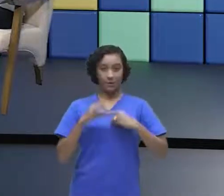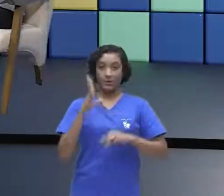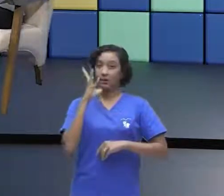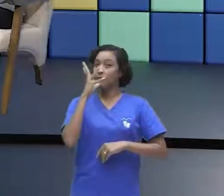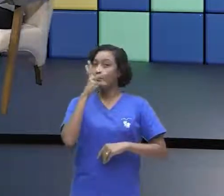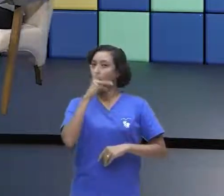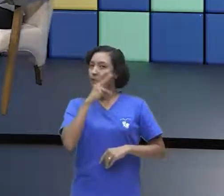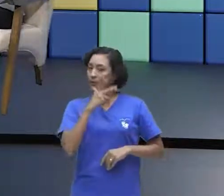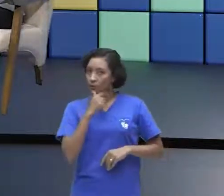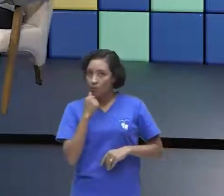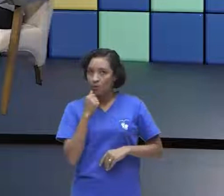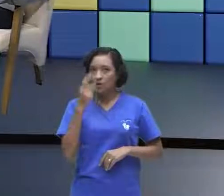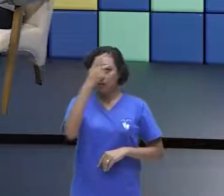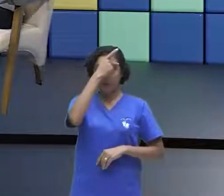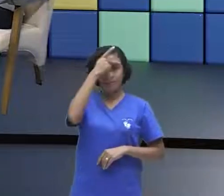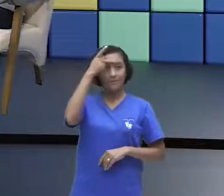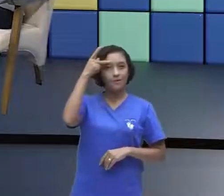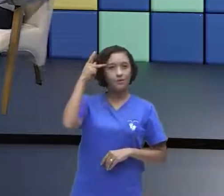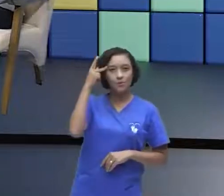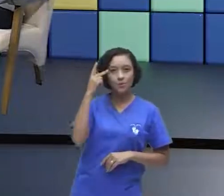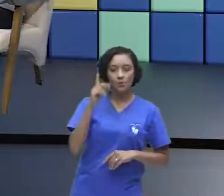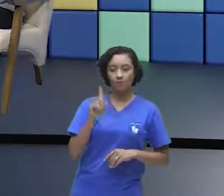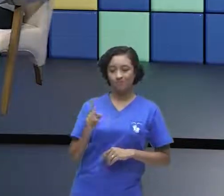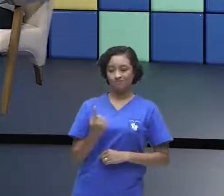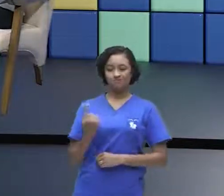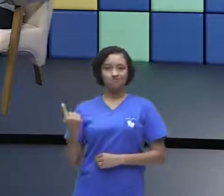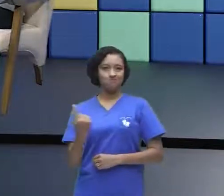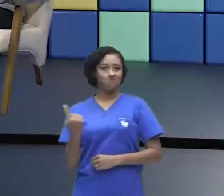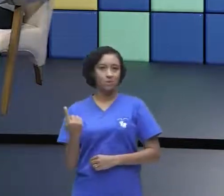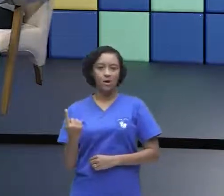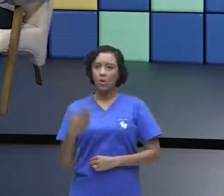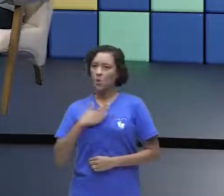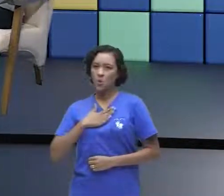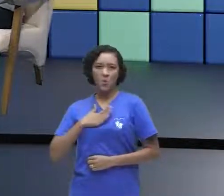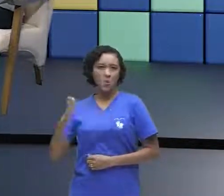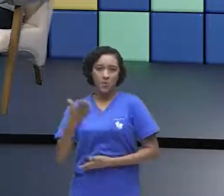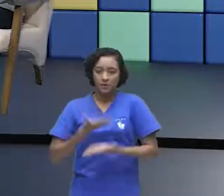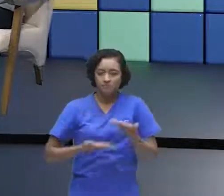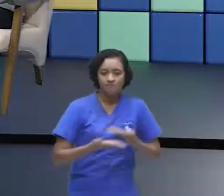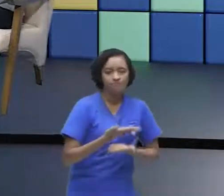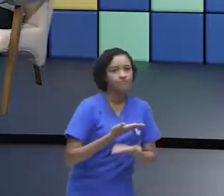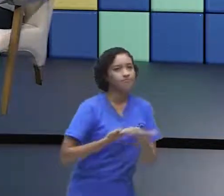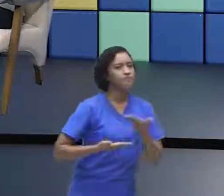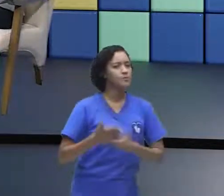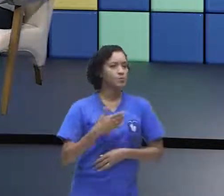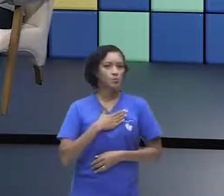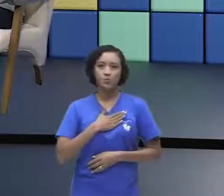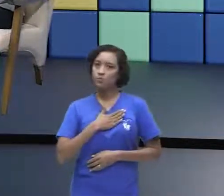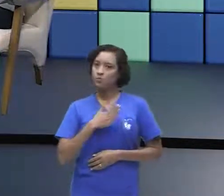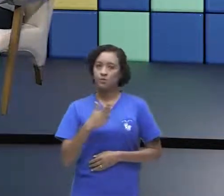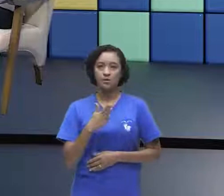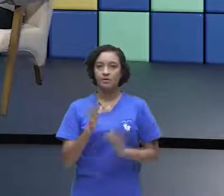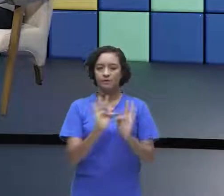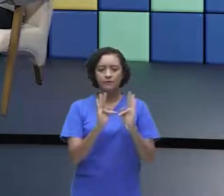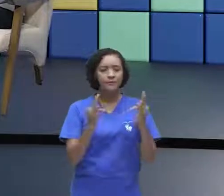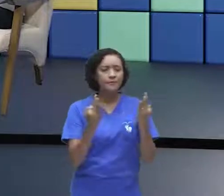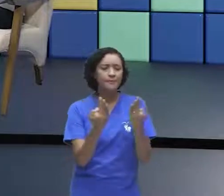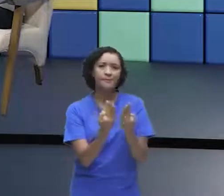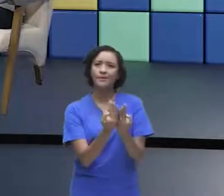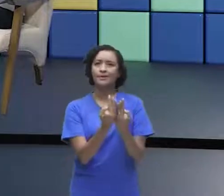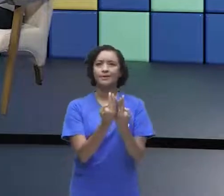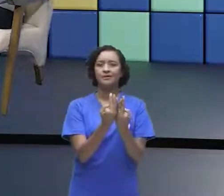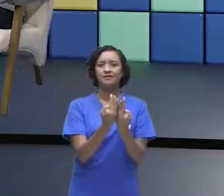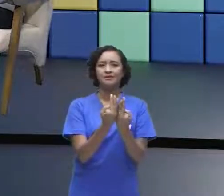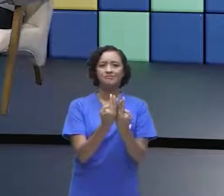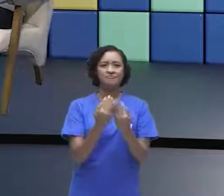se recolhe muito, ela não quer interagir com ninguém. Se recolhe no cantinho dela, não interage mais com a família, não tem mais